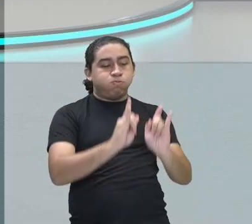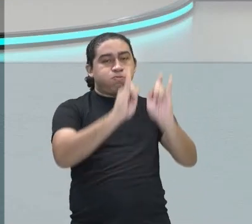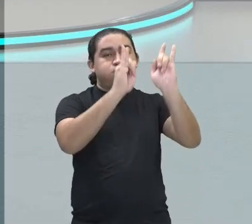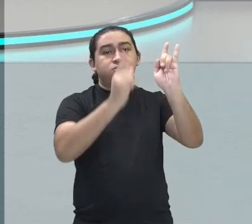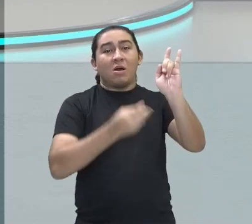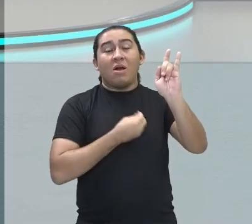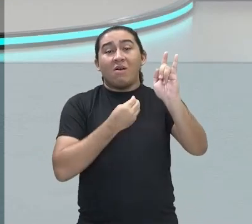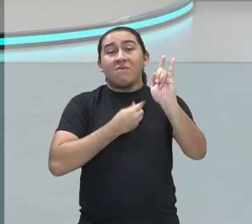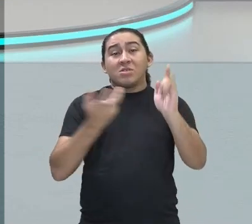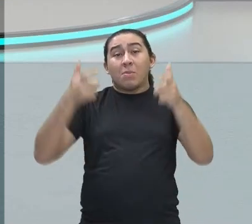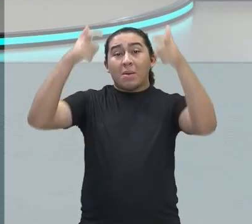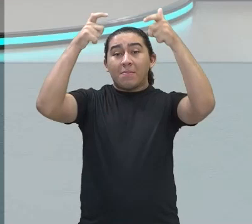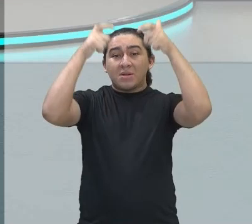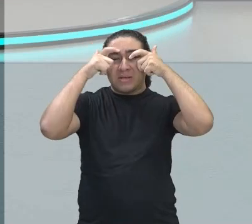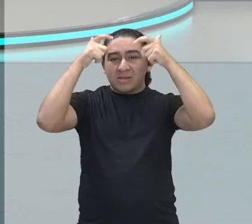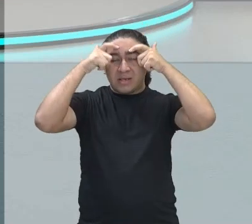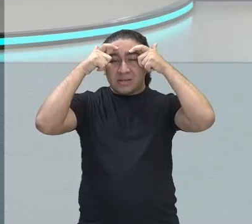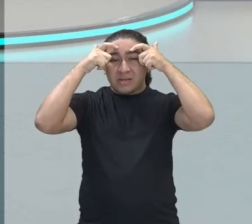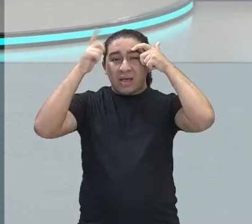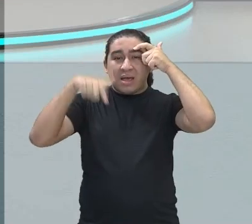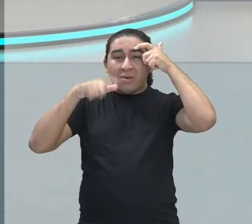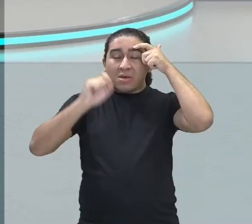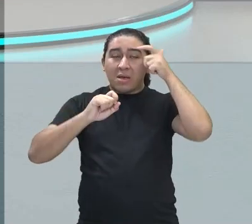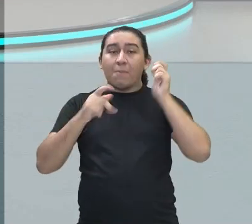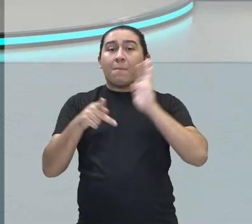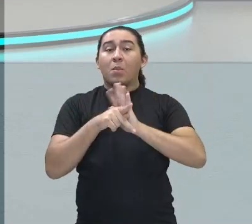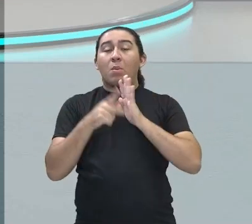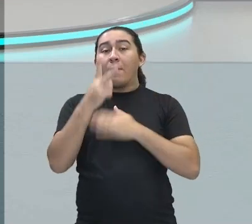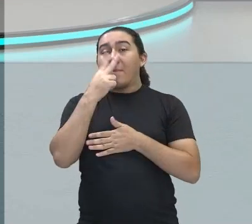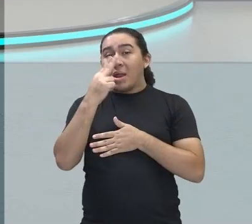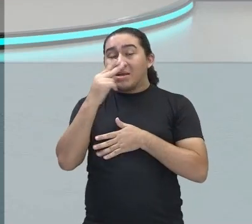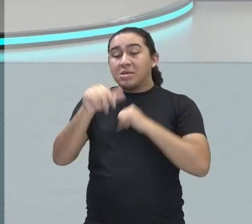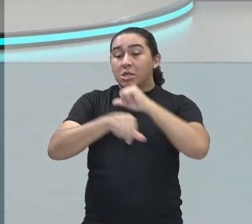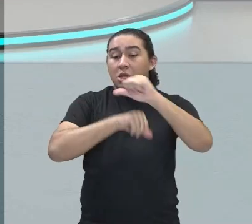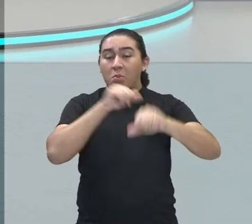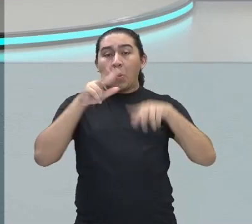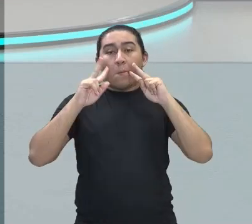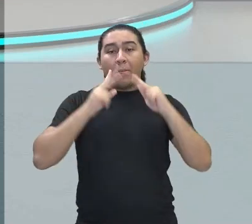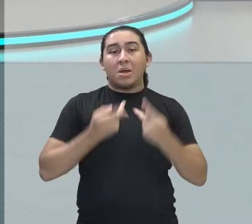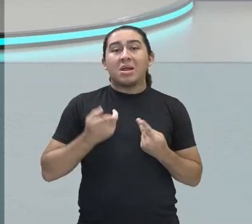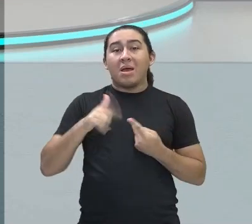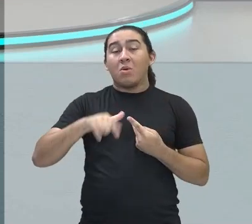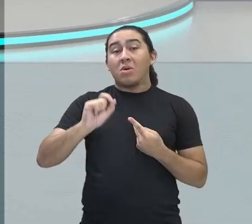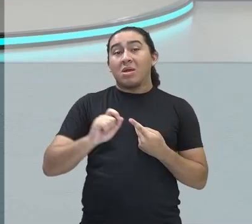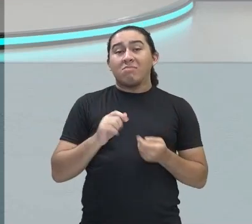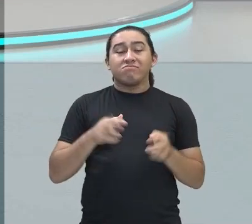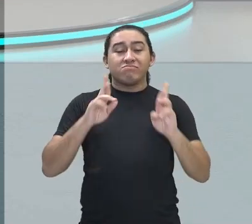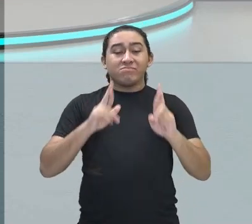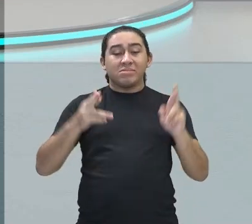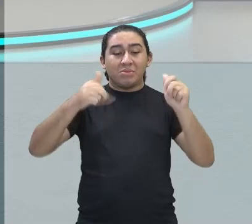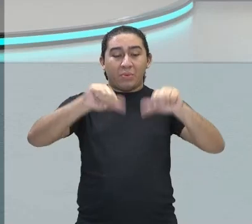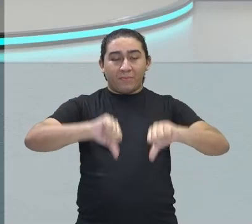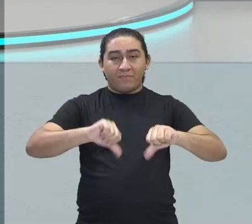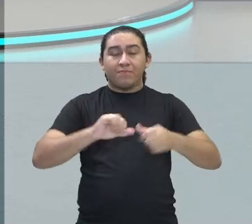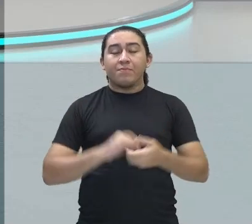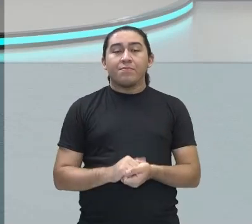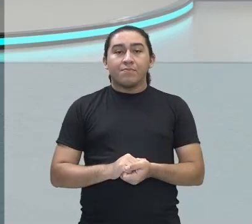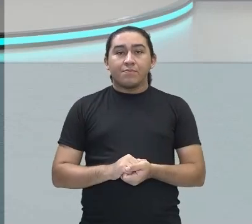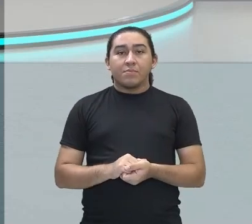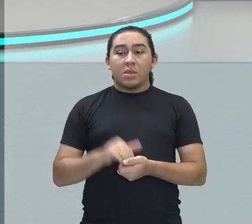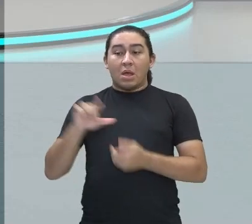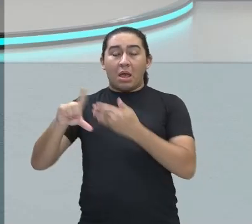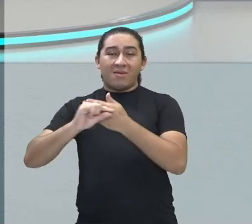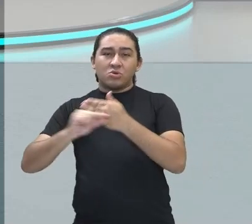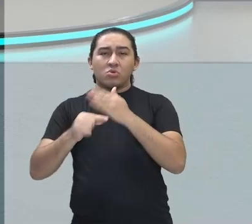uma princesa, possivelmente a personificação da desesperança. O eu lírico revela que não